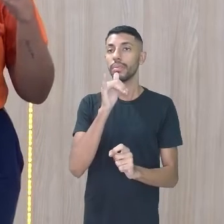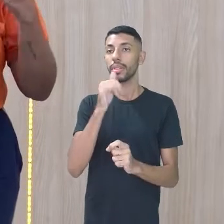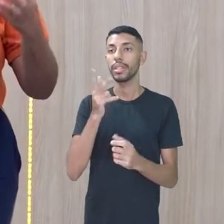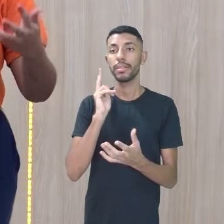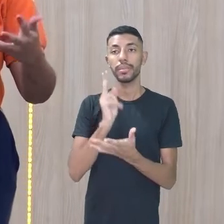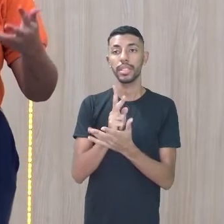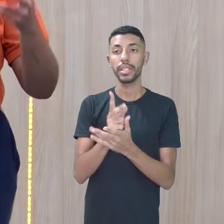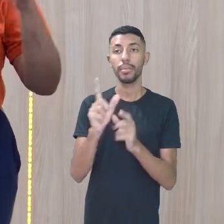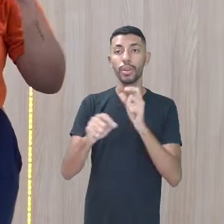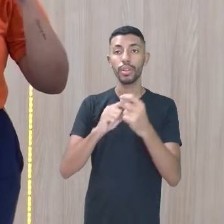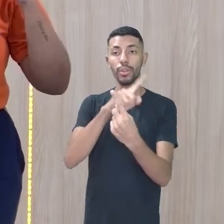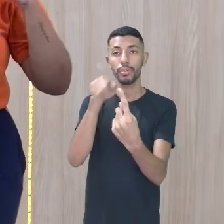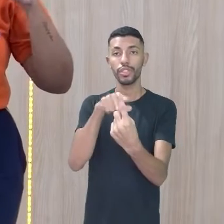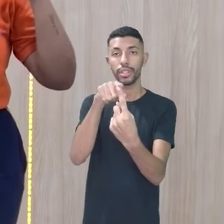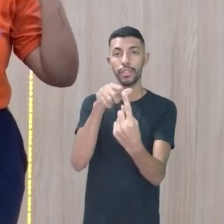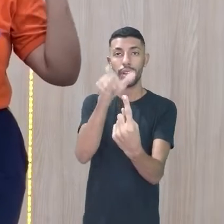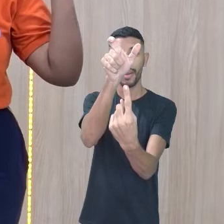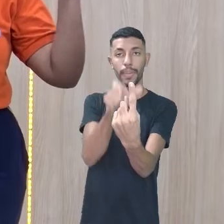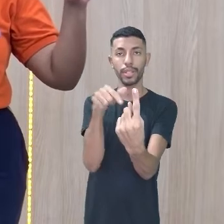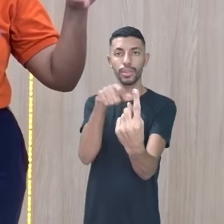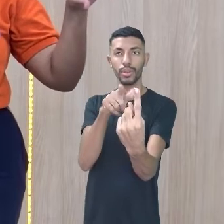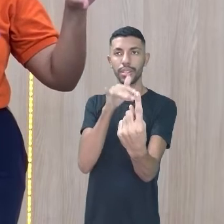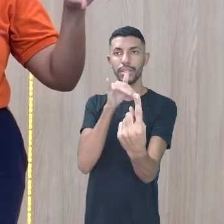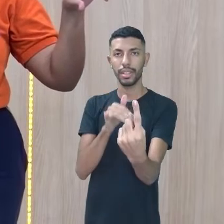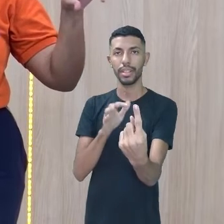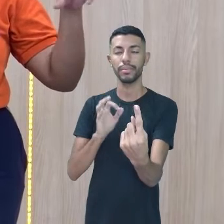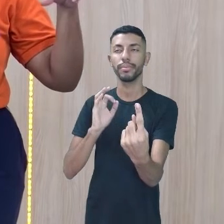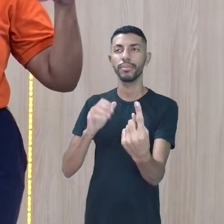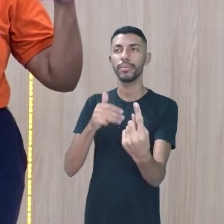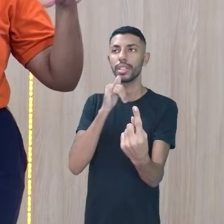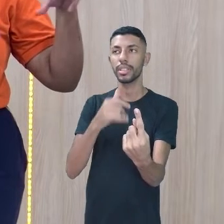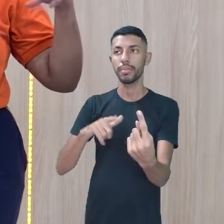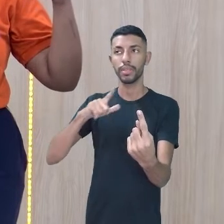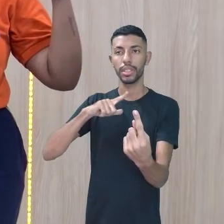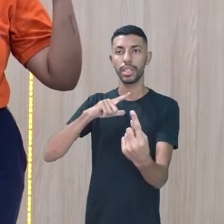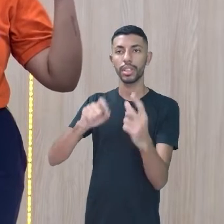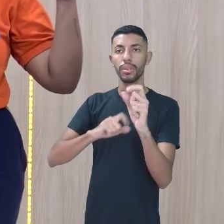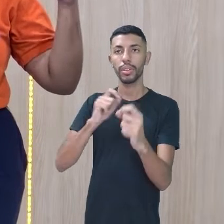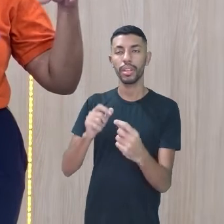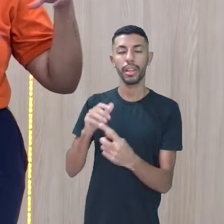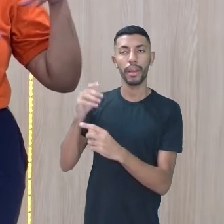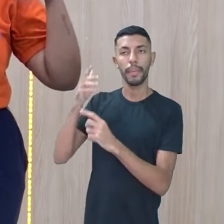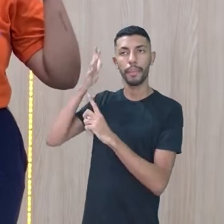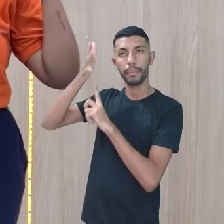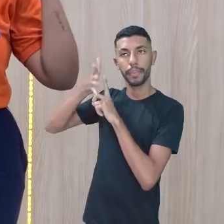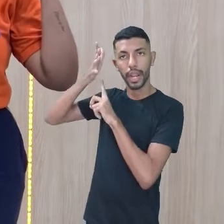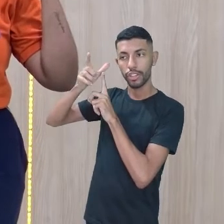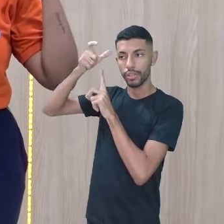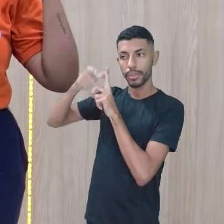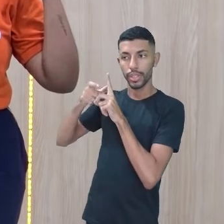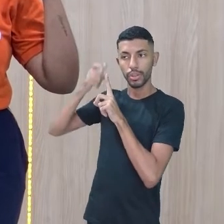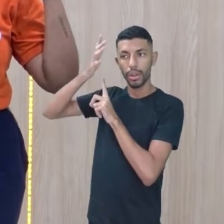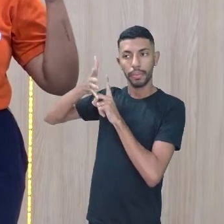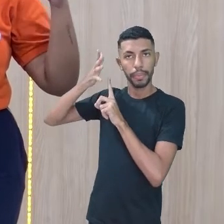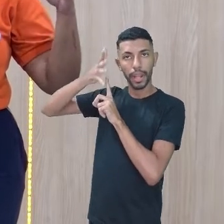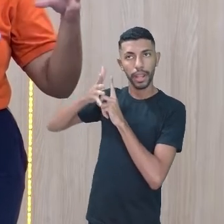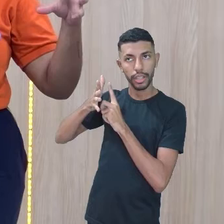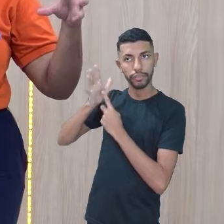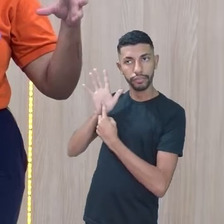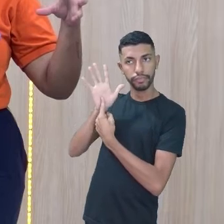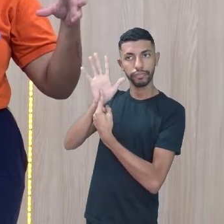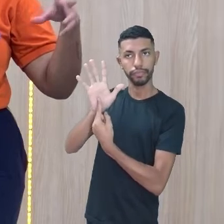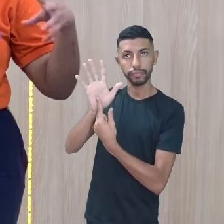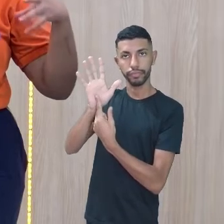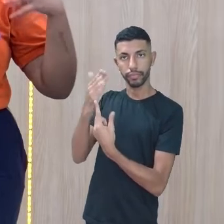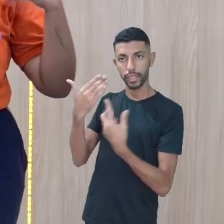sempre o receptor, né? Eu tenho um emissor da informação, que é normalmente o meu palestrante, que é a pessoa que está à